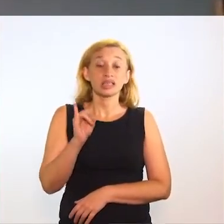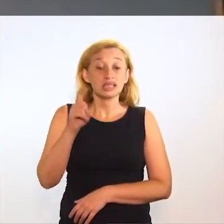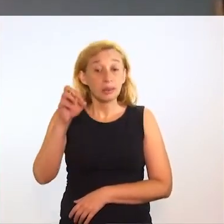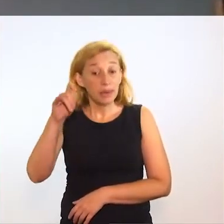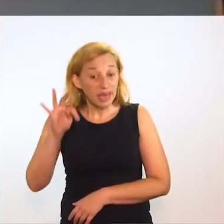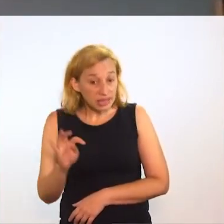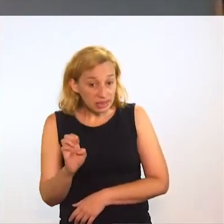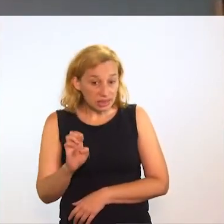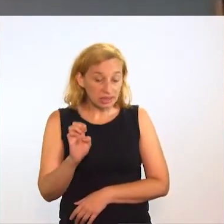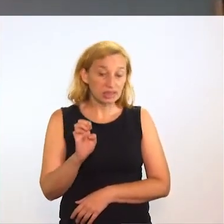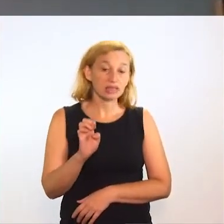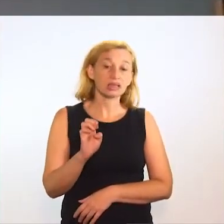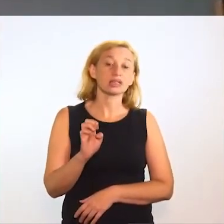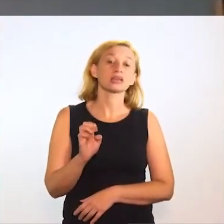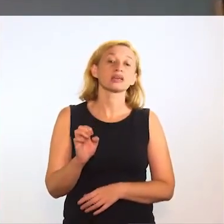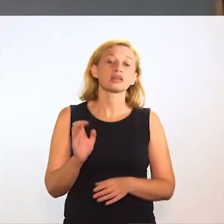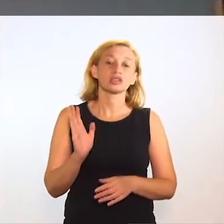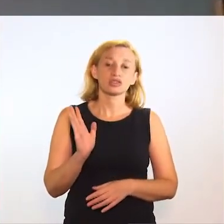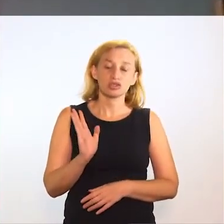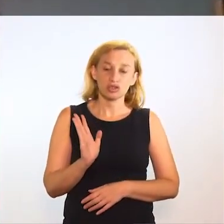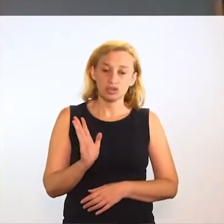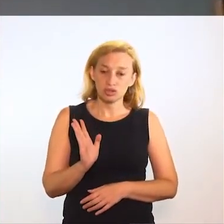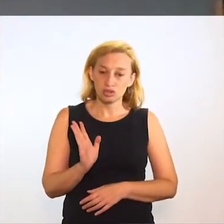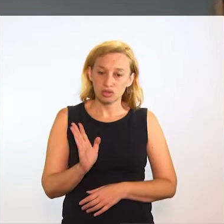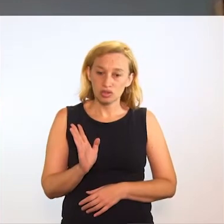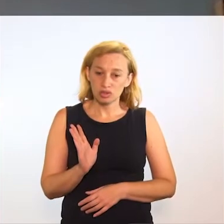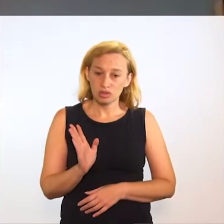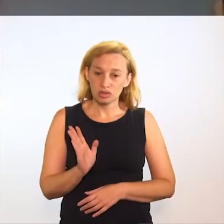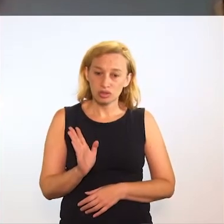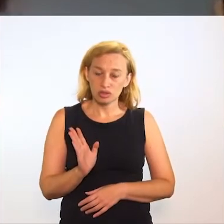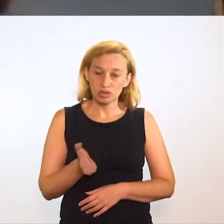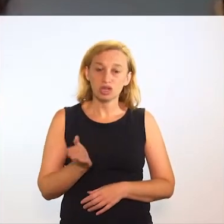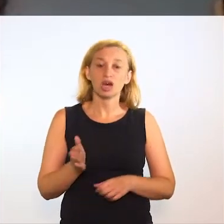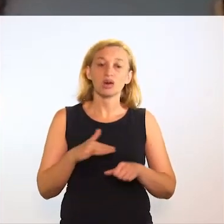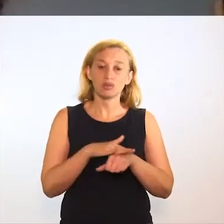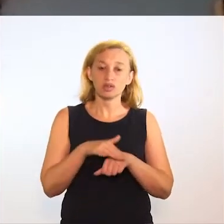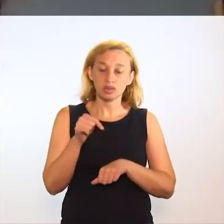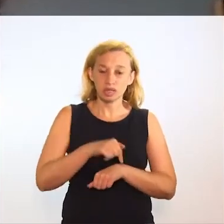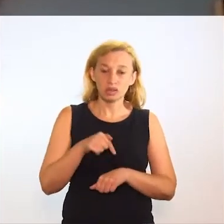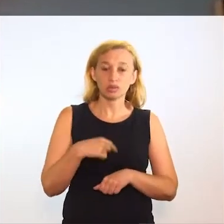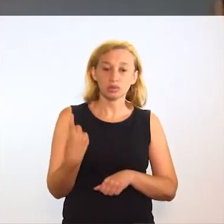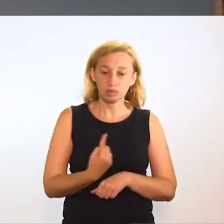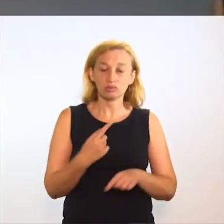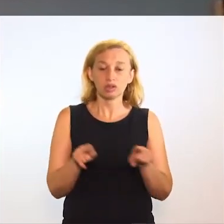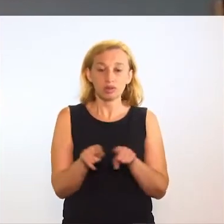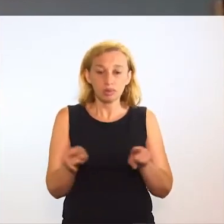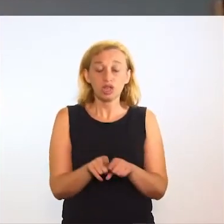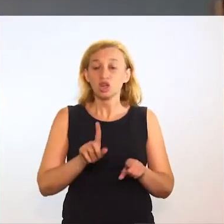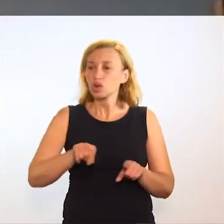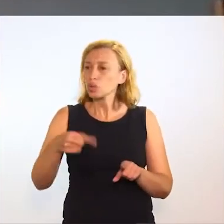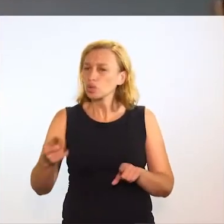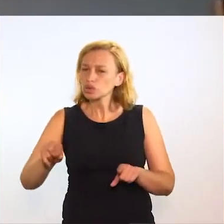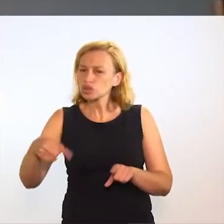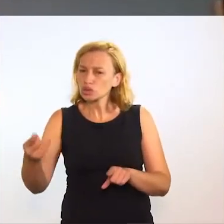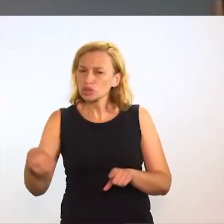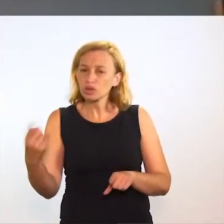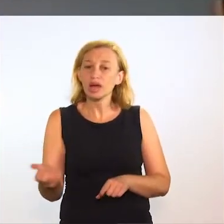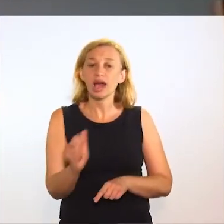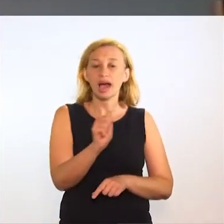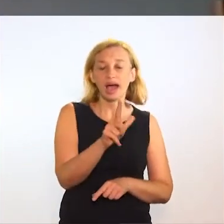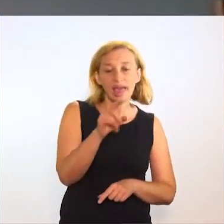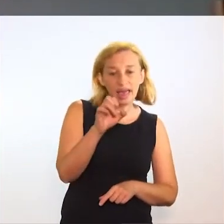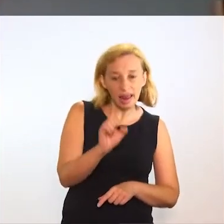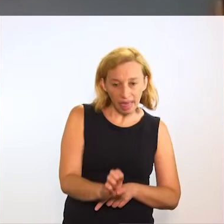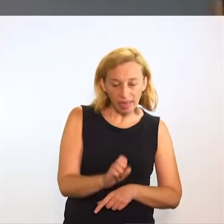Pacheco, Elizabeth Lima, que já foi até uma das mulheres que participou aqui da nossa roda, enfim,